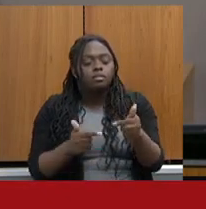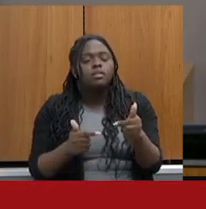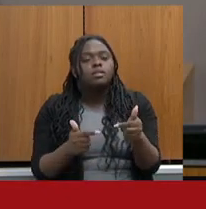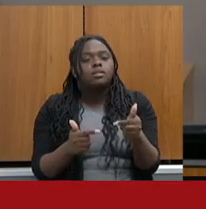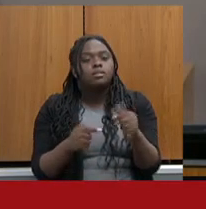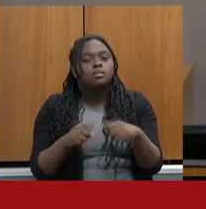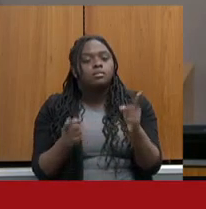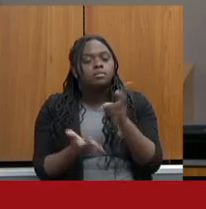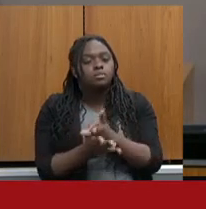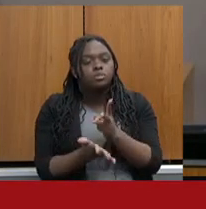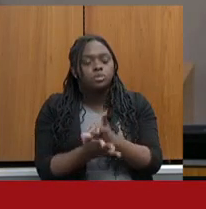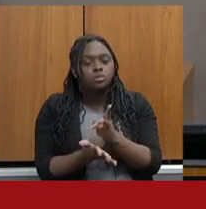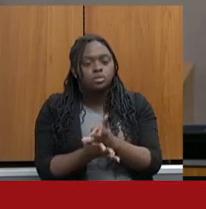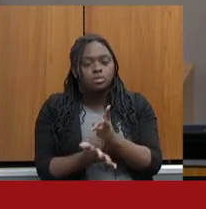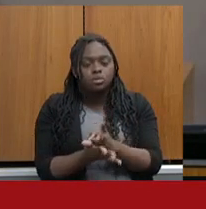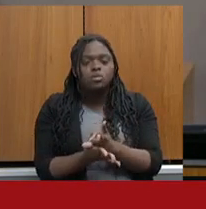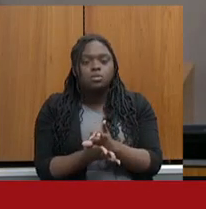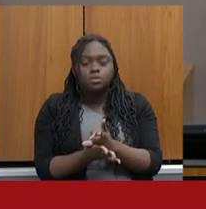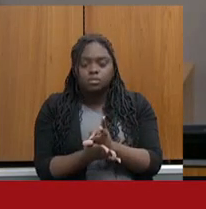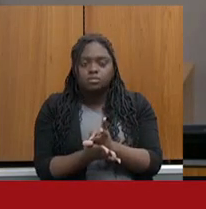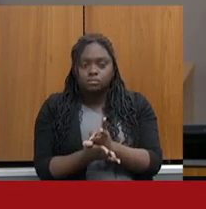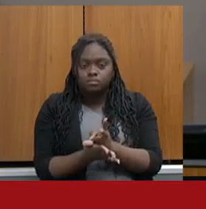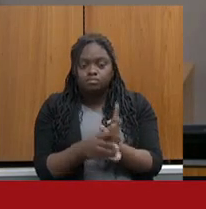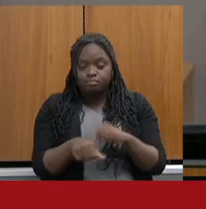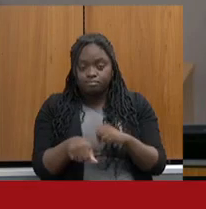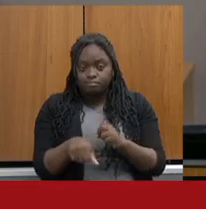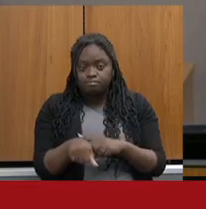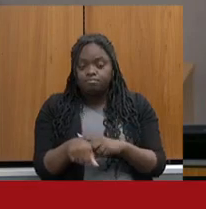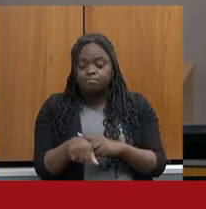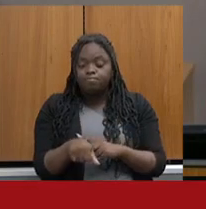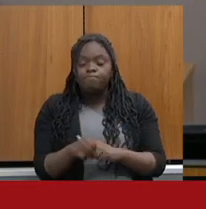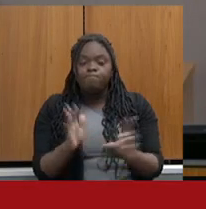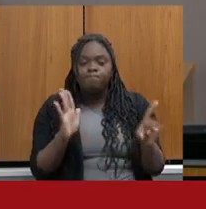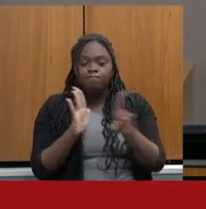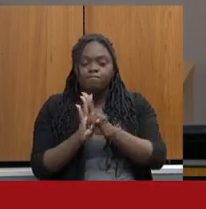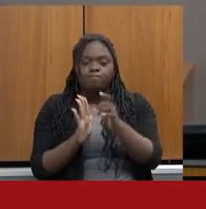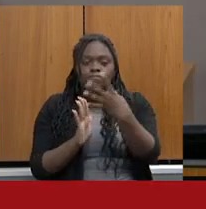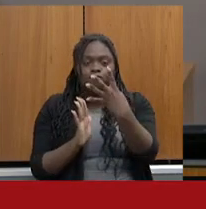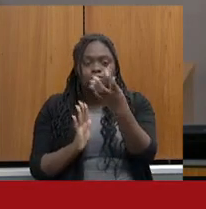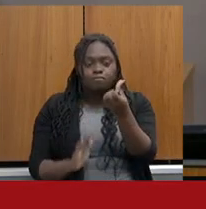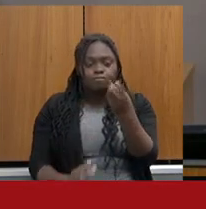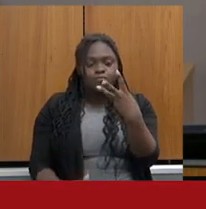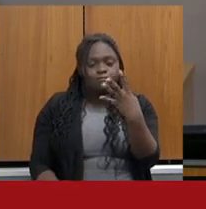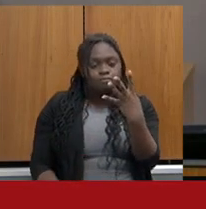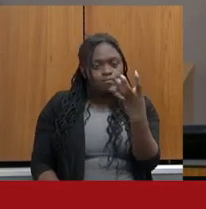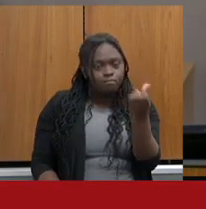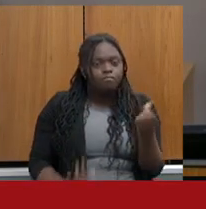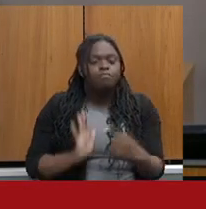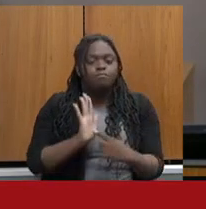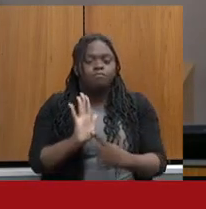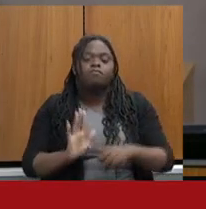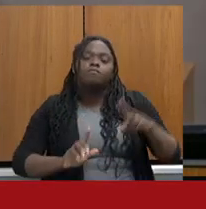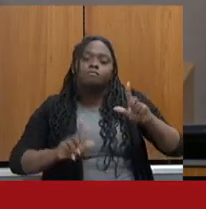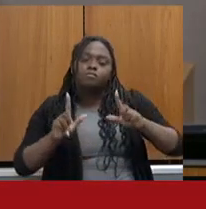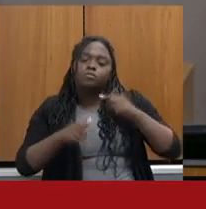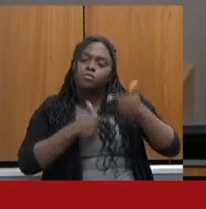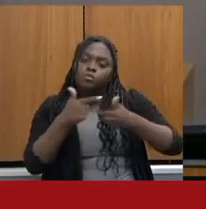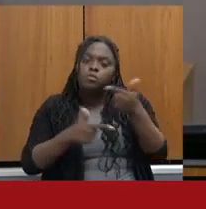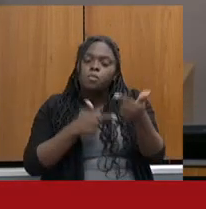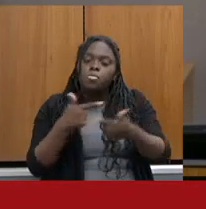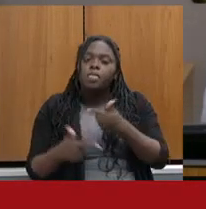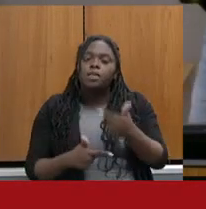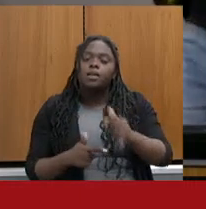mas permanece essa carga horária e o decreto 46346 dispõe sobre a jornada de trabalho dos militares do